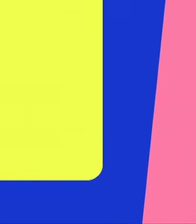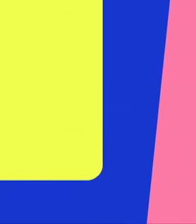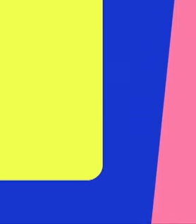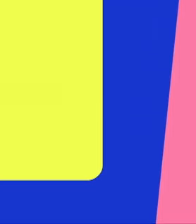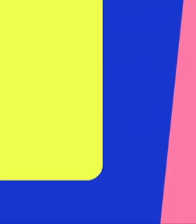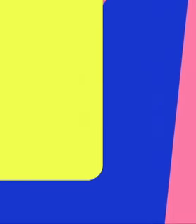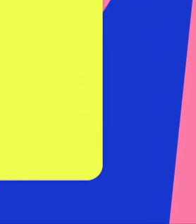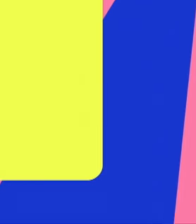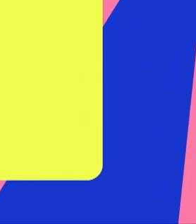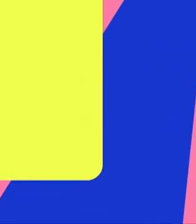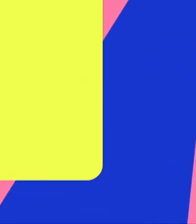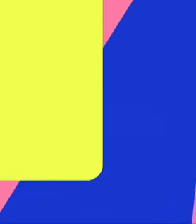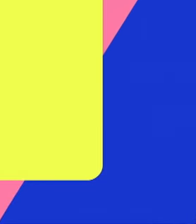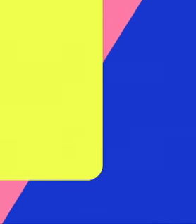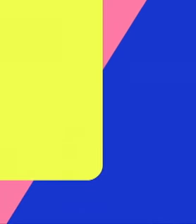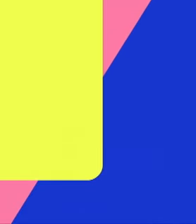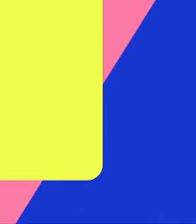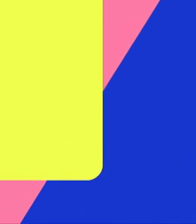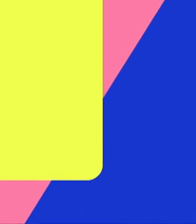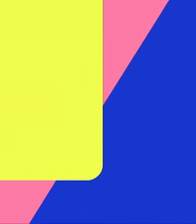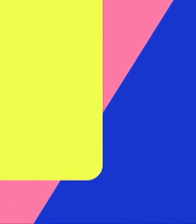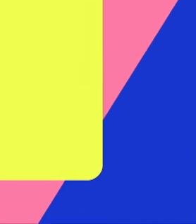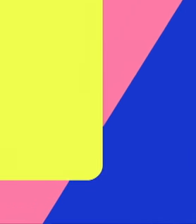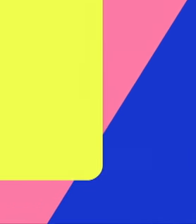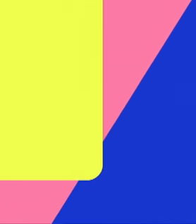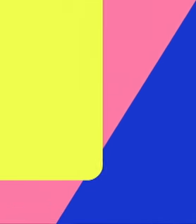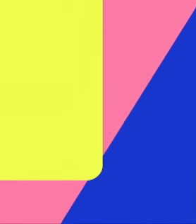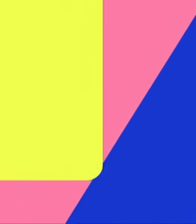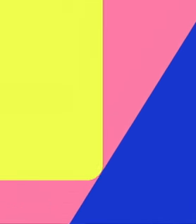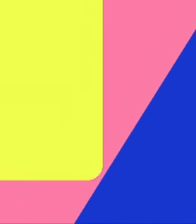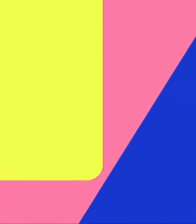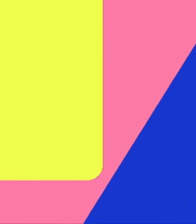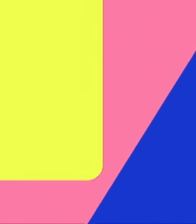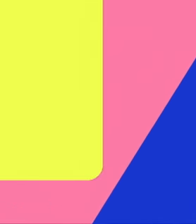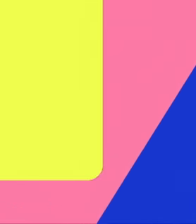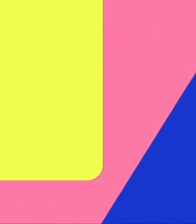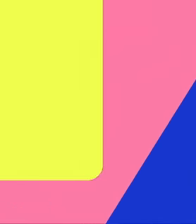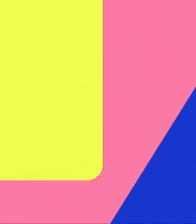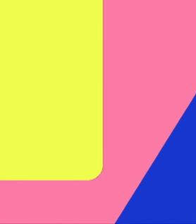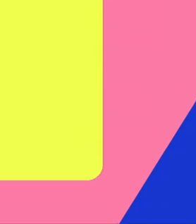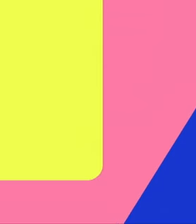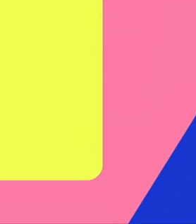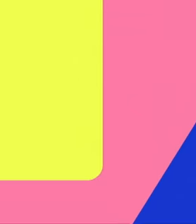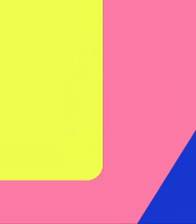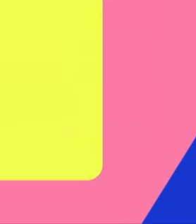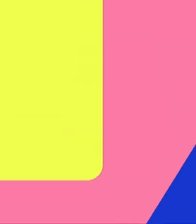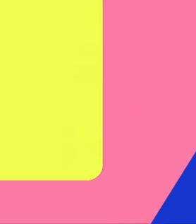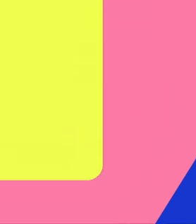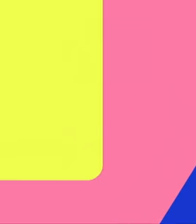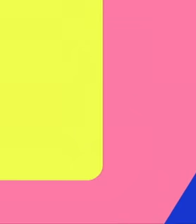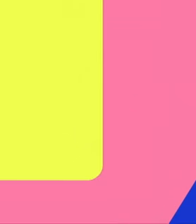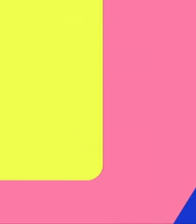Rio de Janeiro. Fala aí, Dudu. A cara dele. Leonardo, você já viu que não, né?